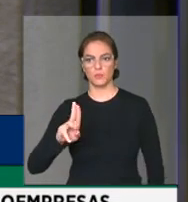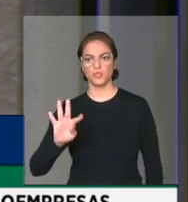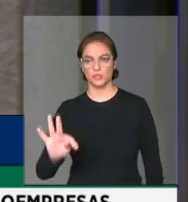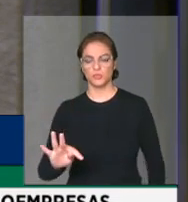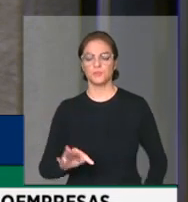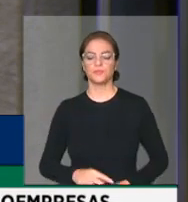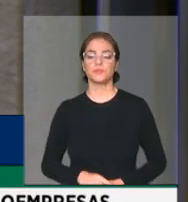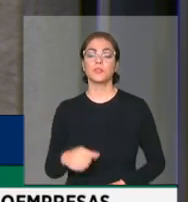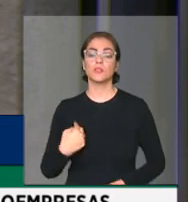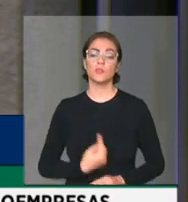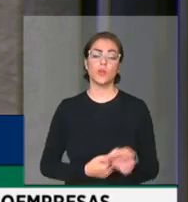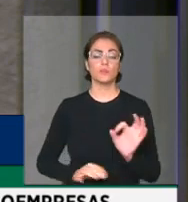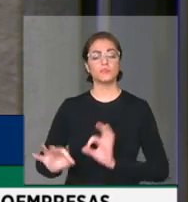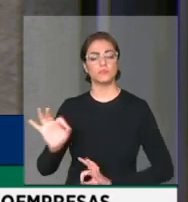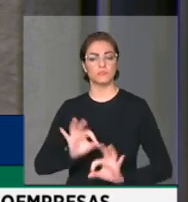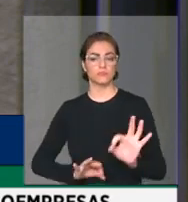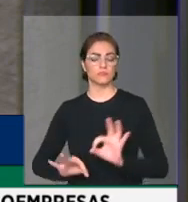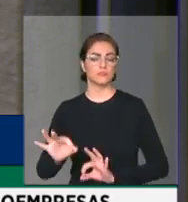Elastecemos o prazo